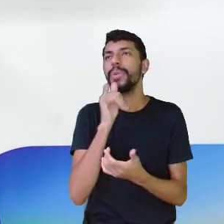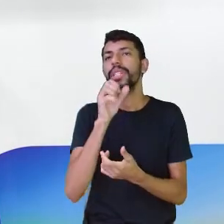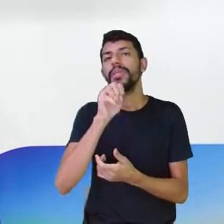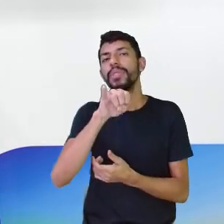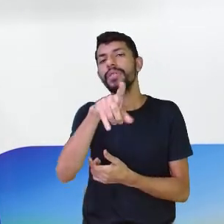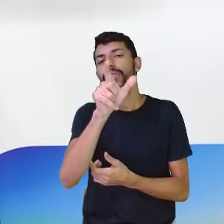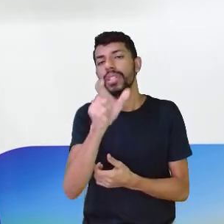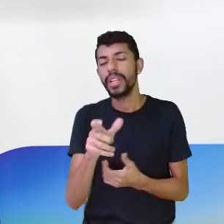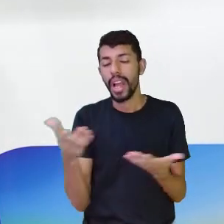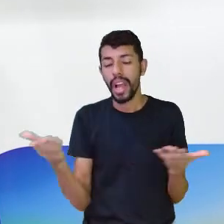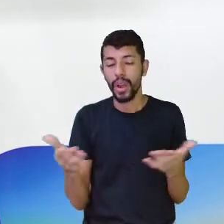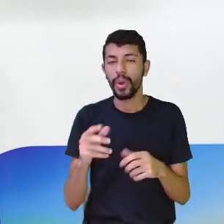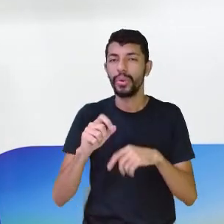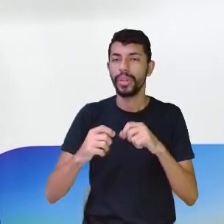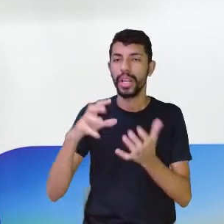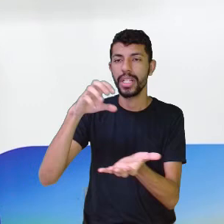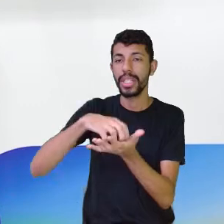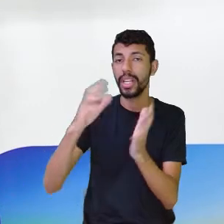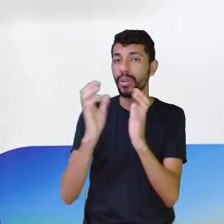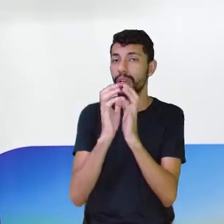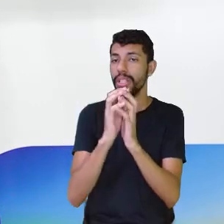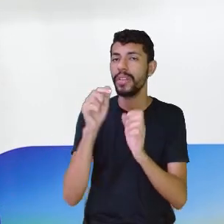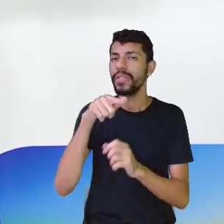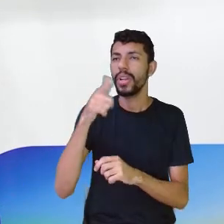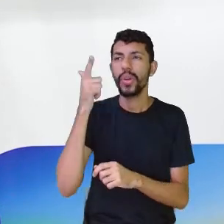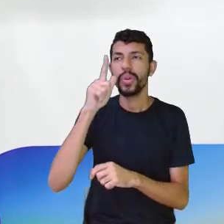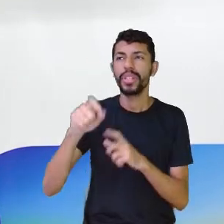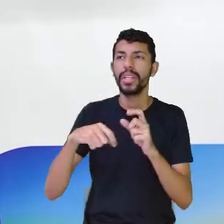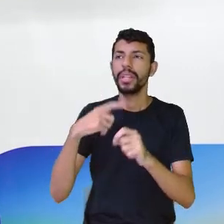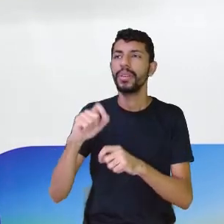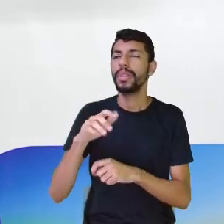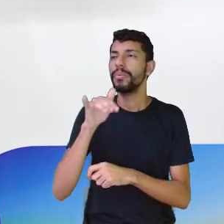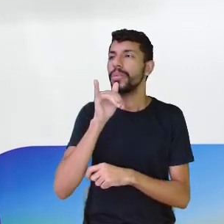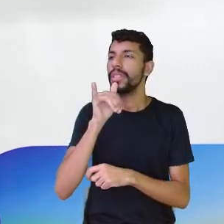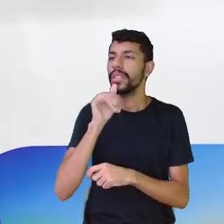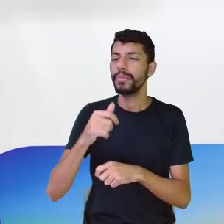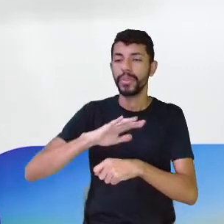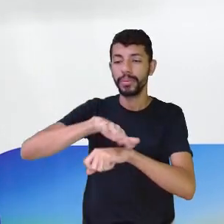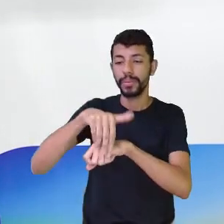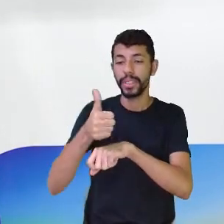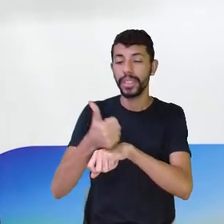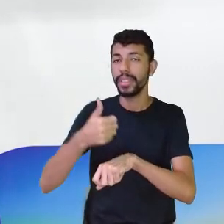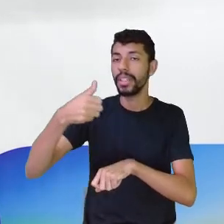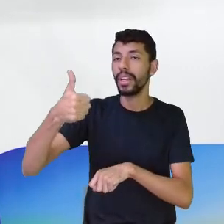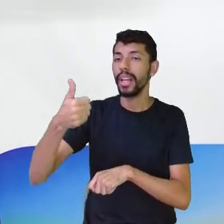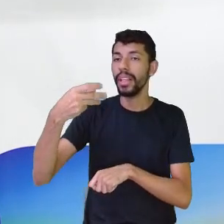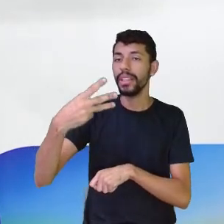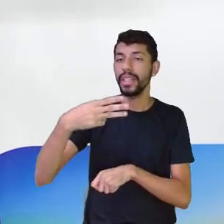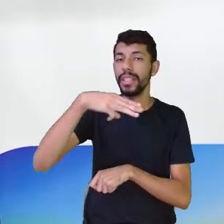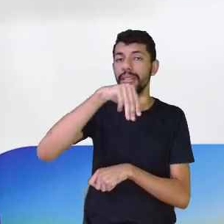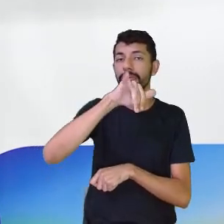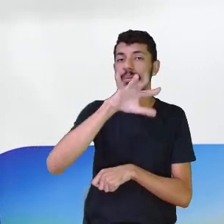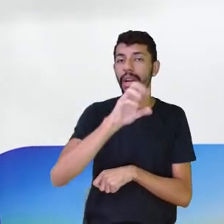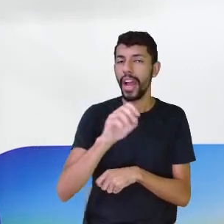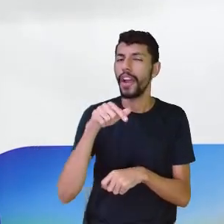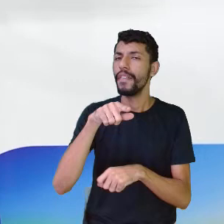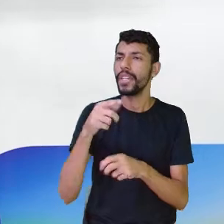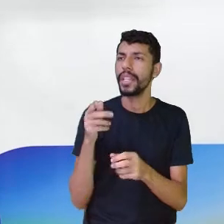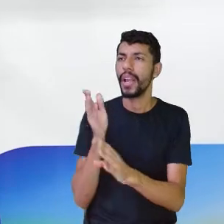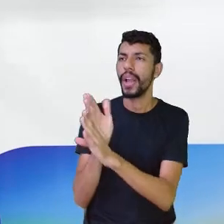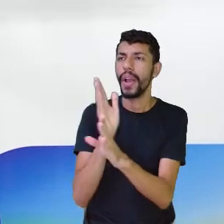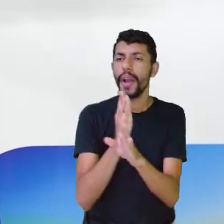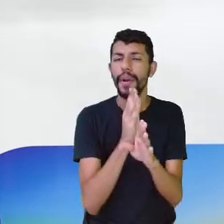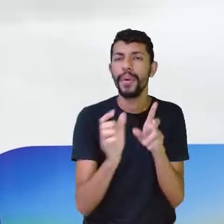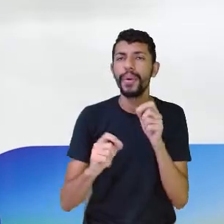do Recife, você consegue circular ali pelo Parque 13 de Maio. E aí você vai encontrar no centro da cidade, com